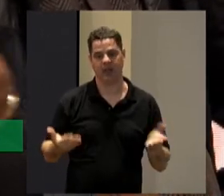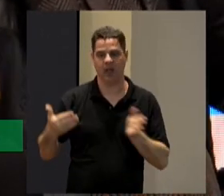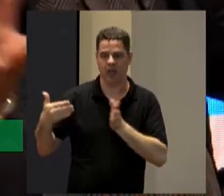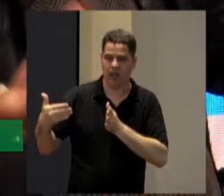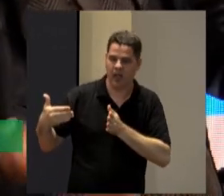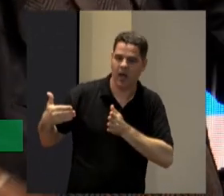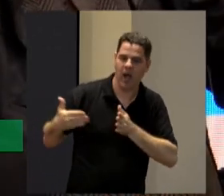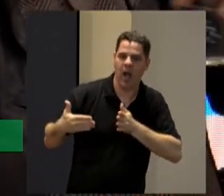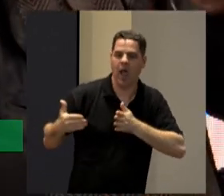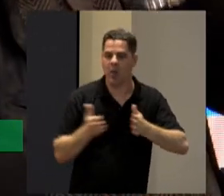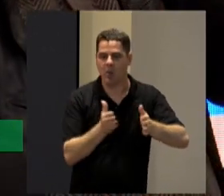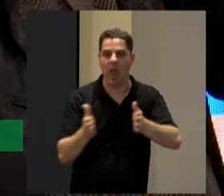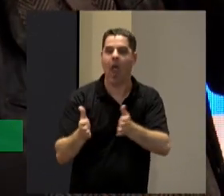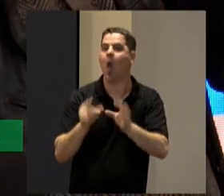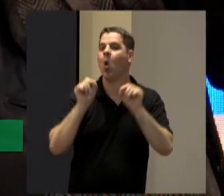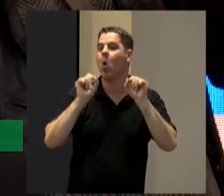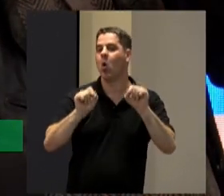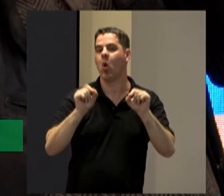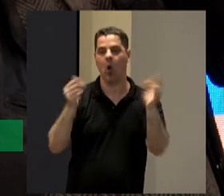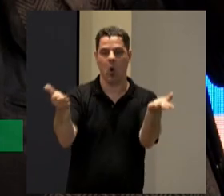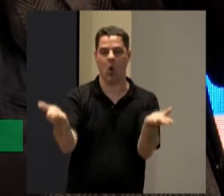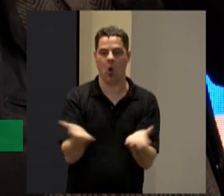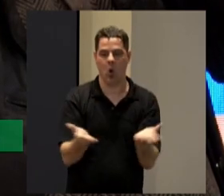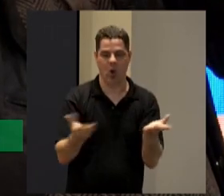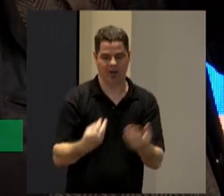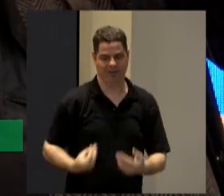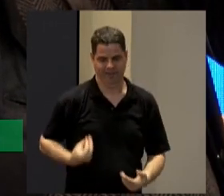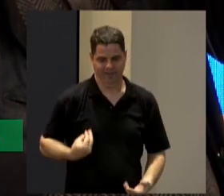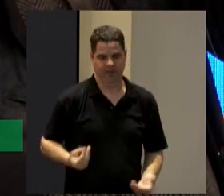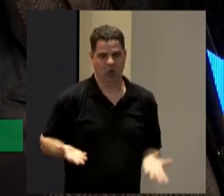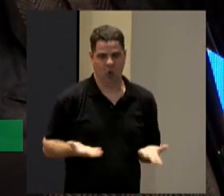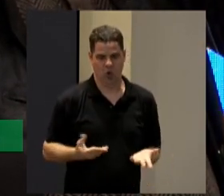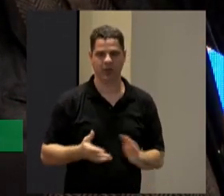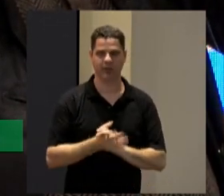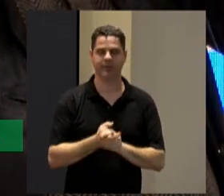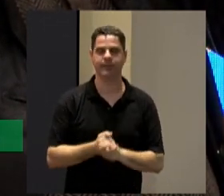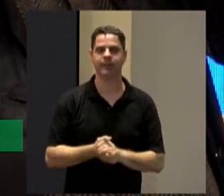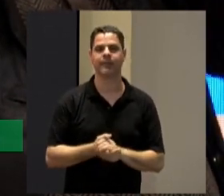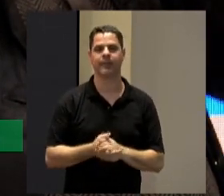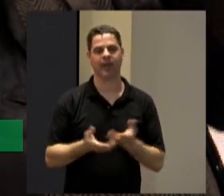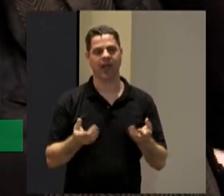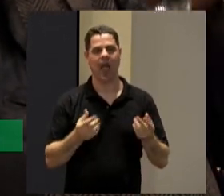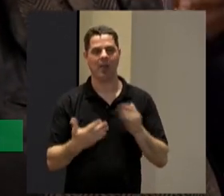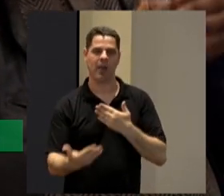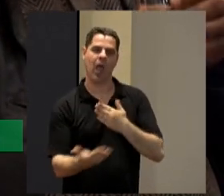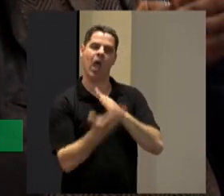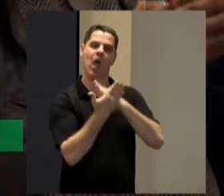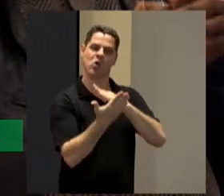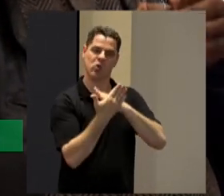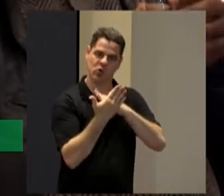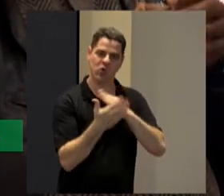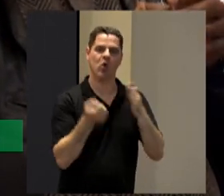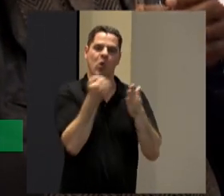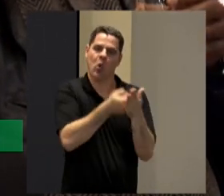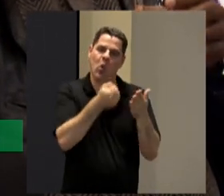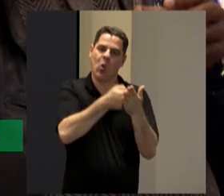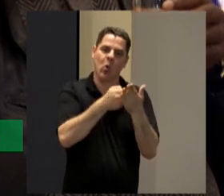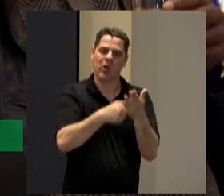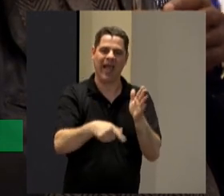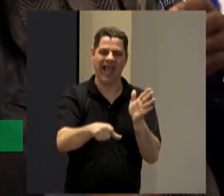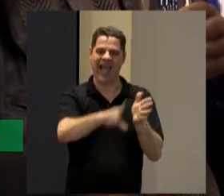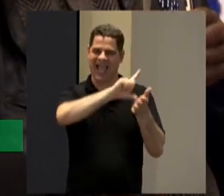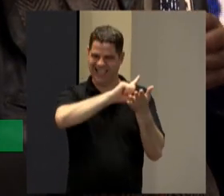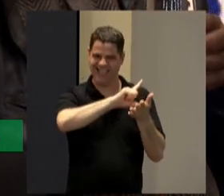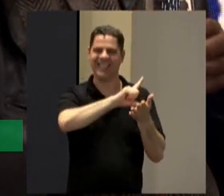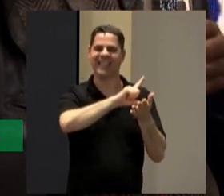traçaram e abriram esse caminho para que hoje eu estivesse aqui, né? Que facilitaram, que lutaram todas essas